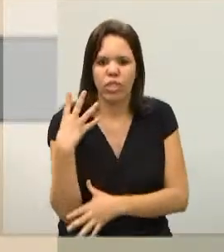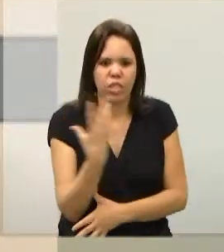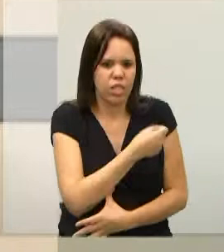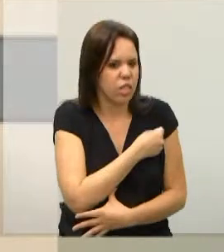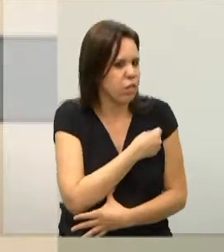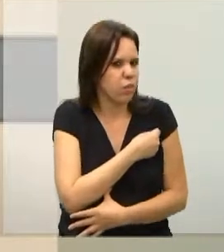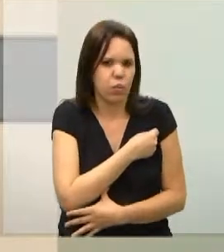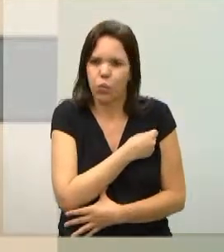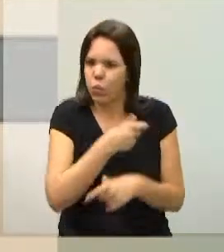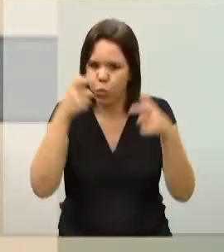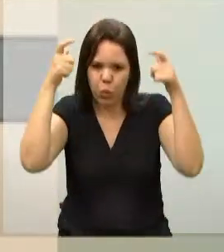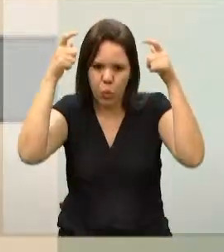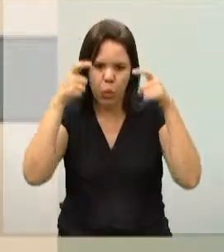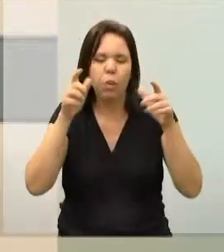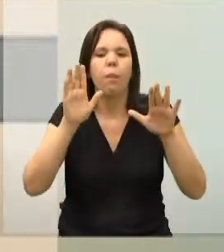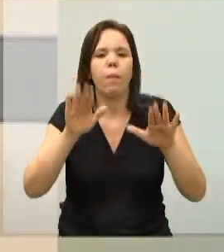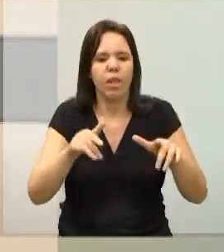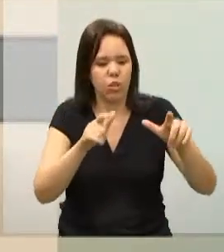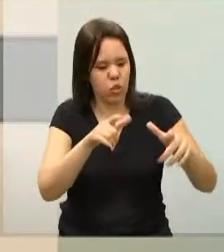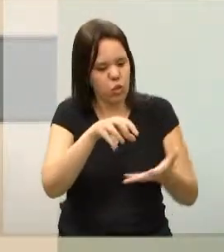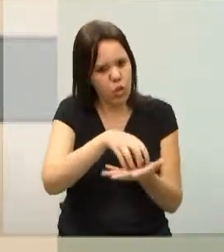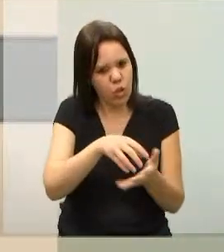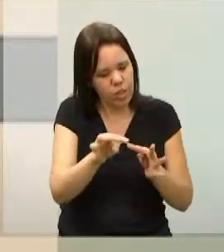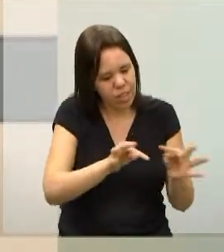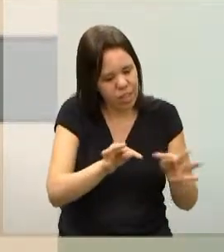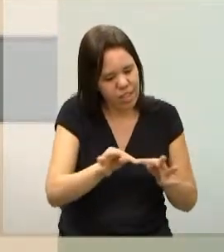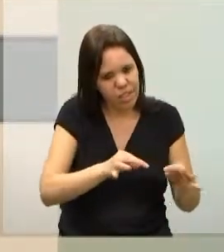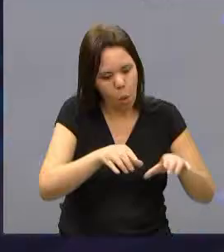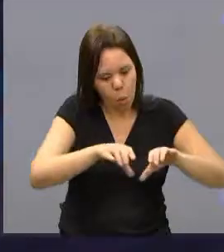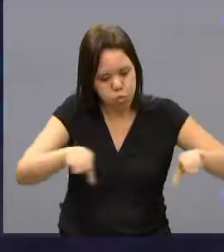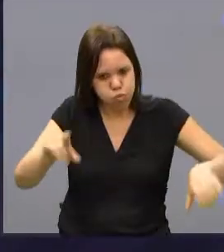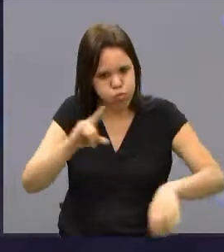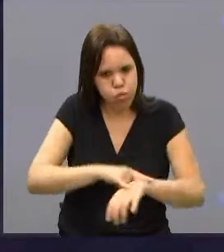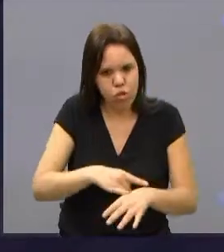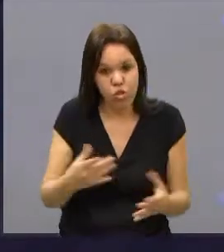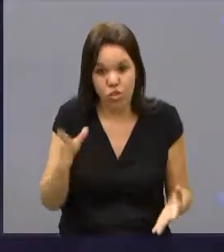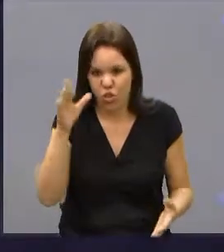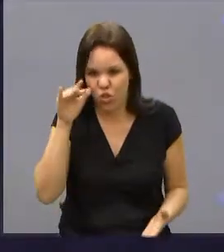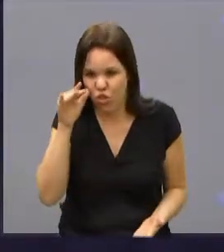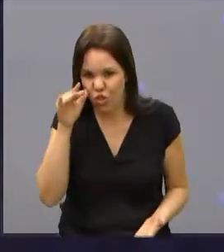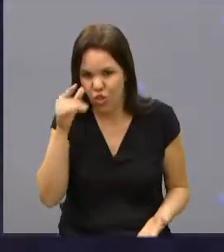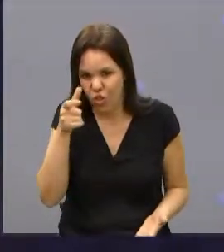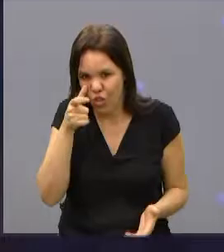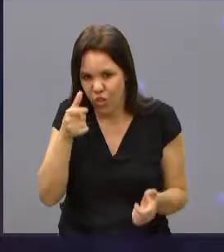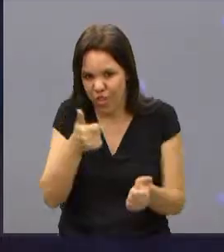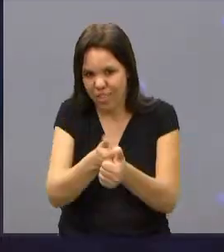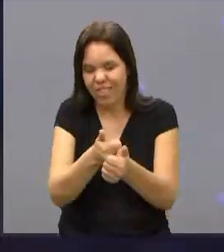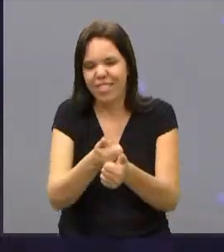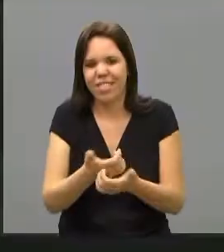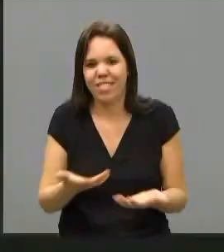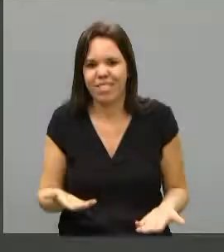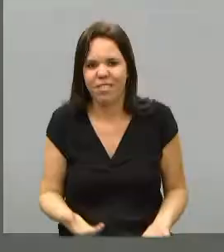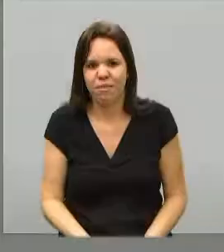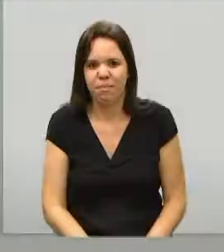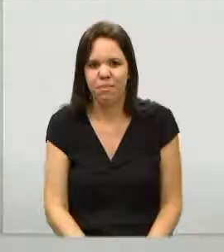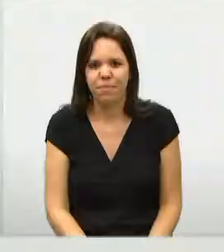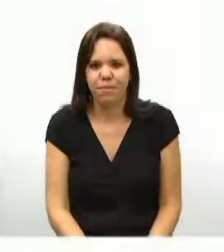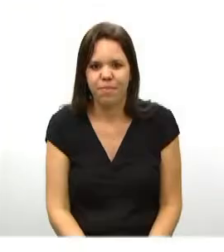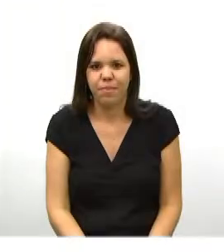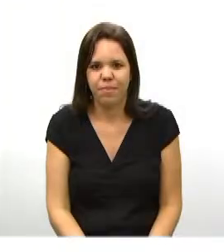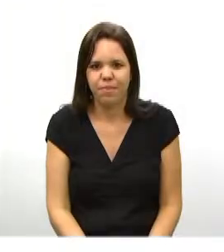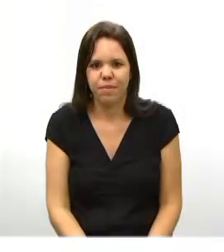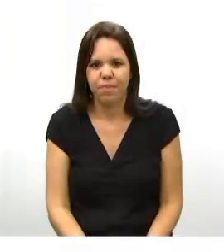um príncipe, mas por uma estação de tratamento de esgotos. Ficou curioso? Então, boa diversão!